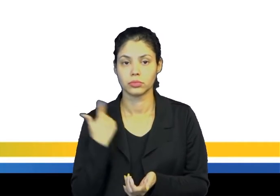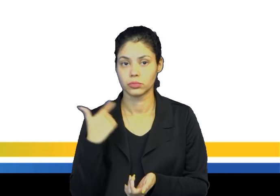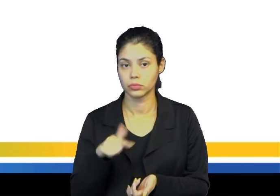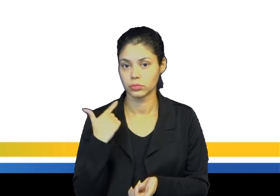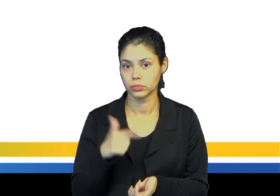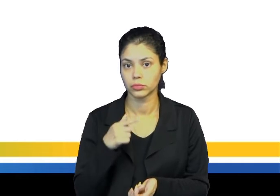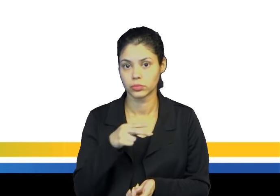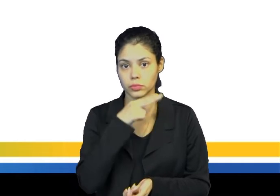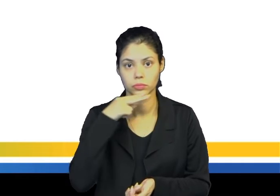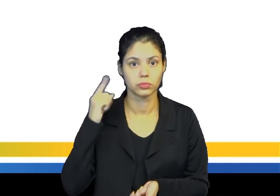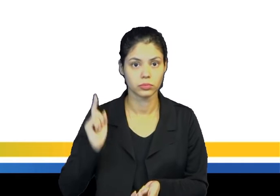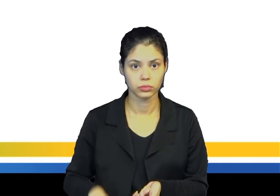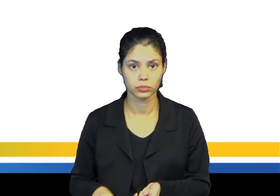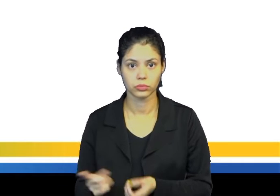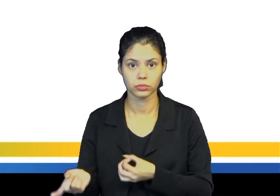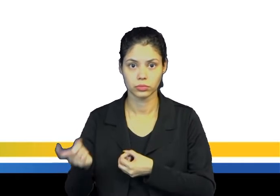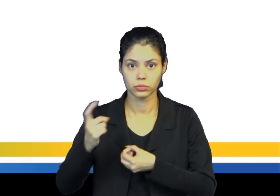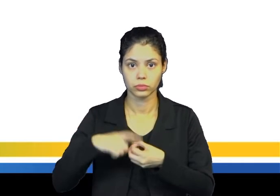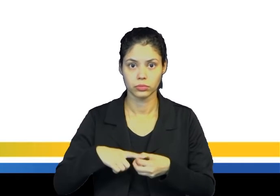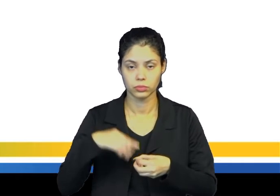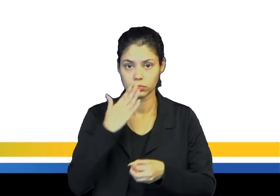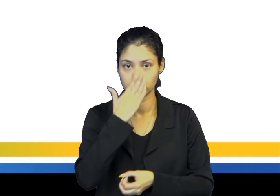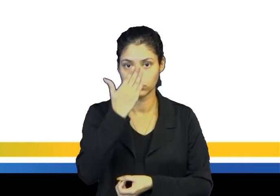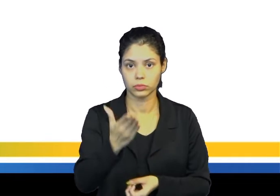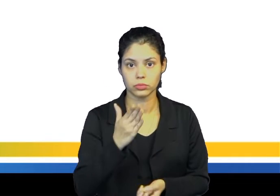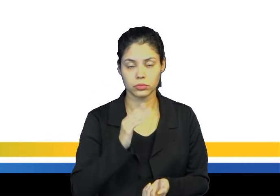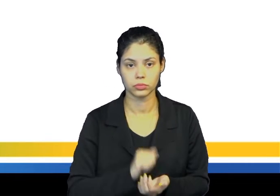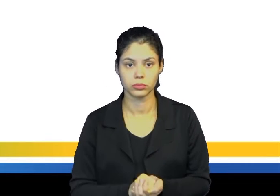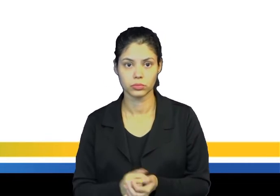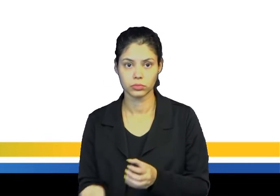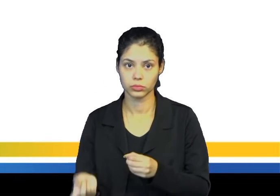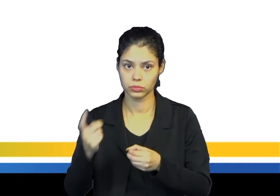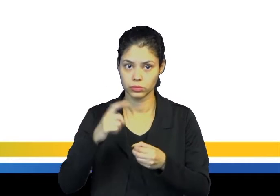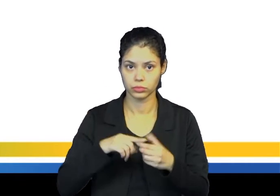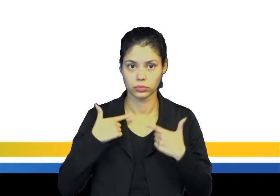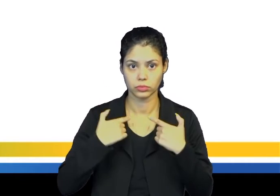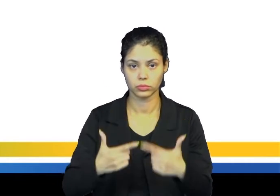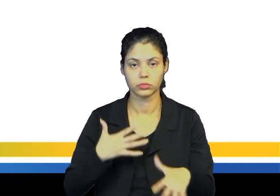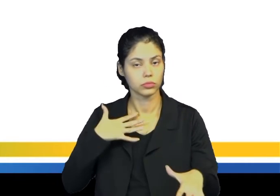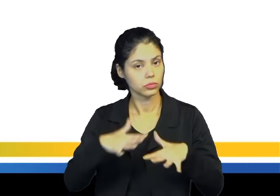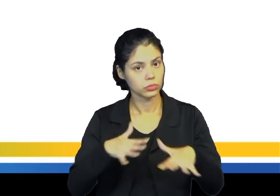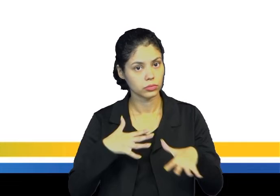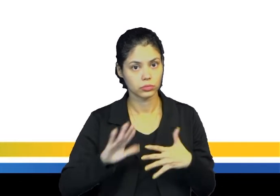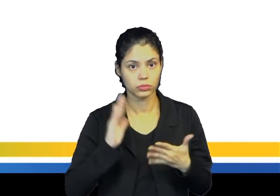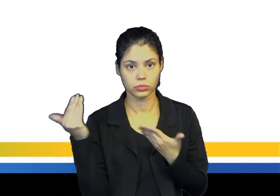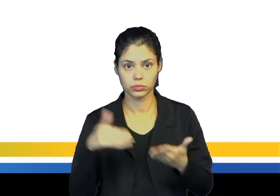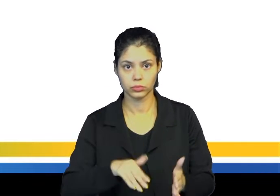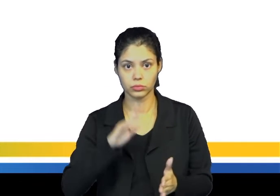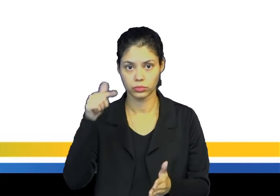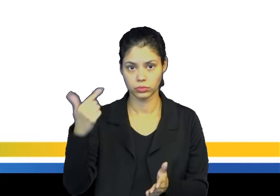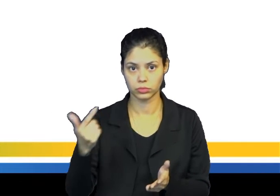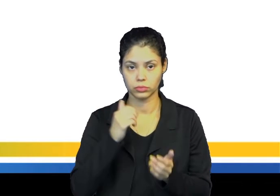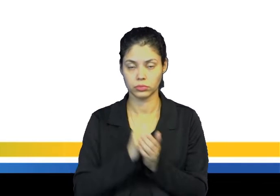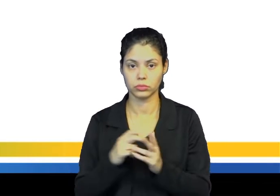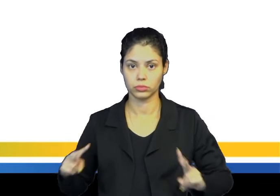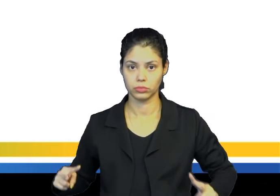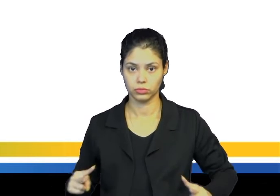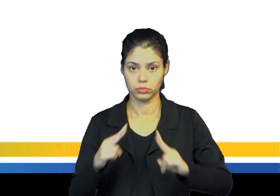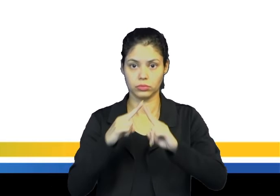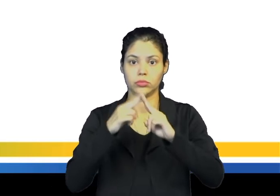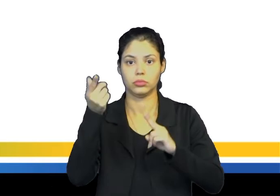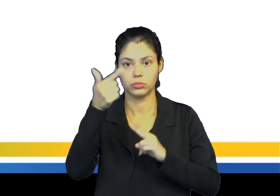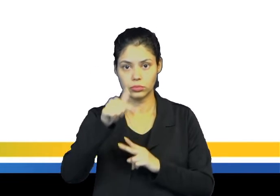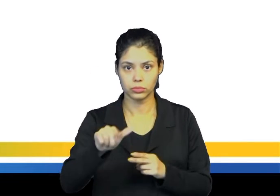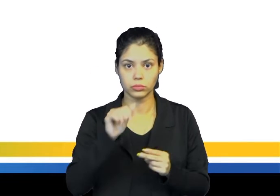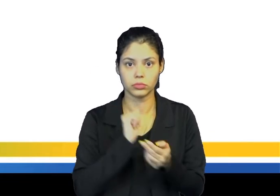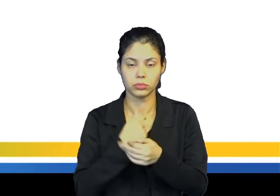na guerra, a Alemanha se volta para a frente oriental e volta com uma guerra de movimento, chegando lá perto de Paris novamente.